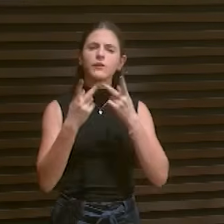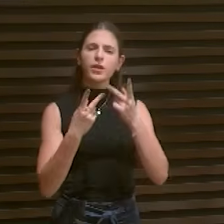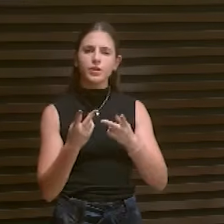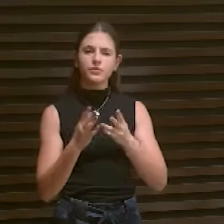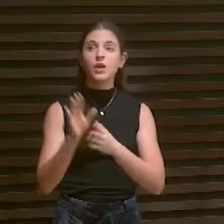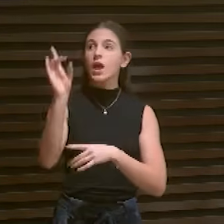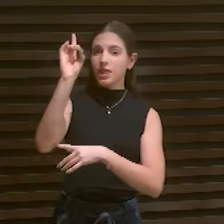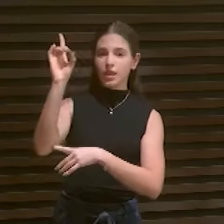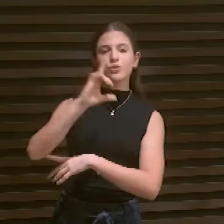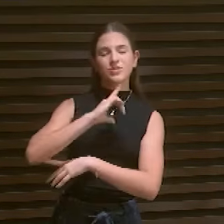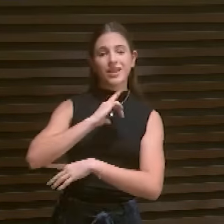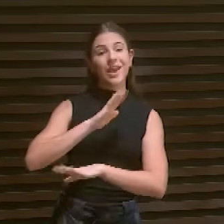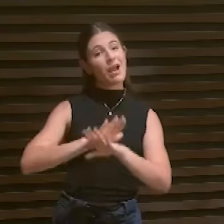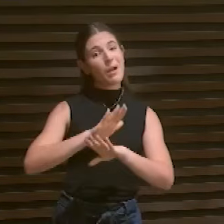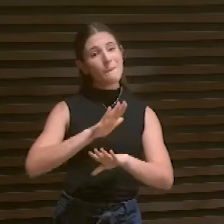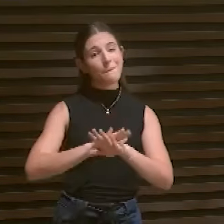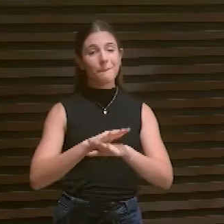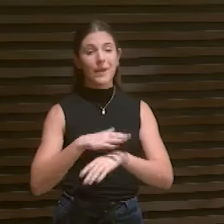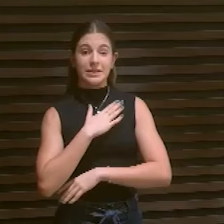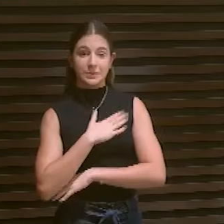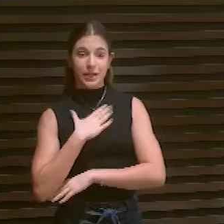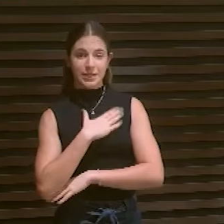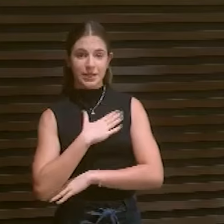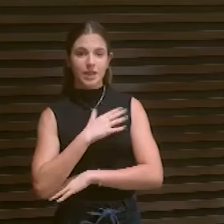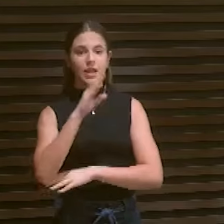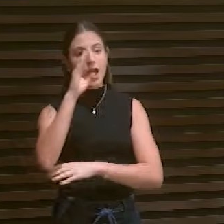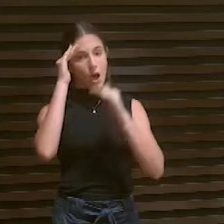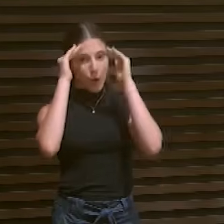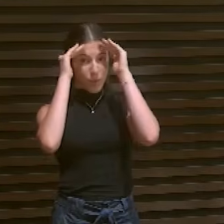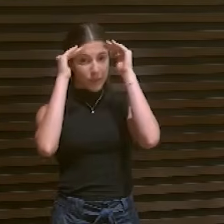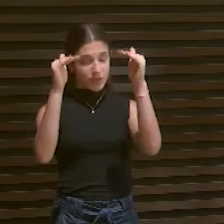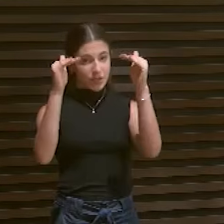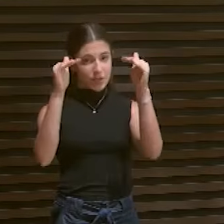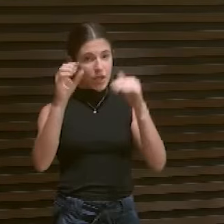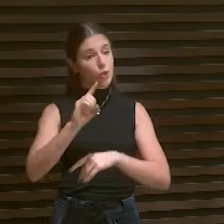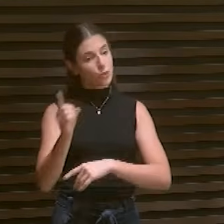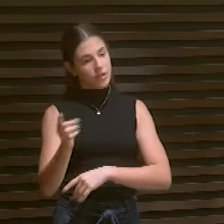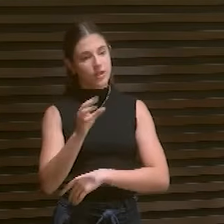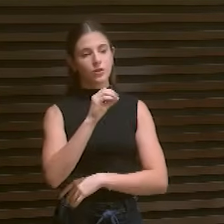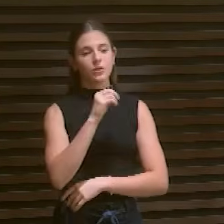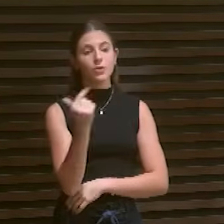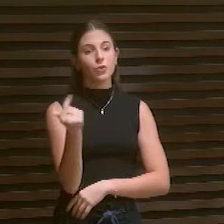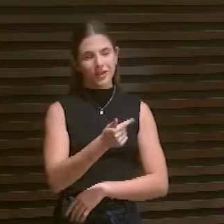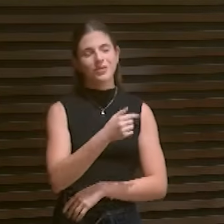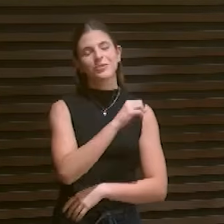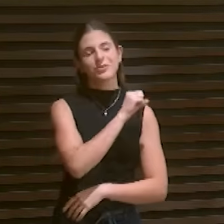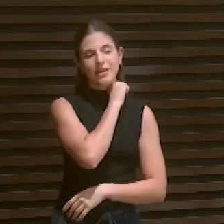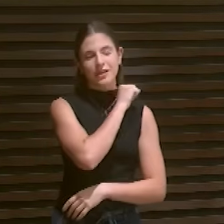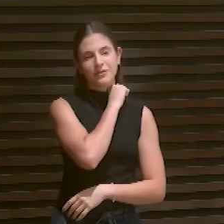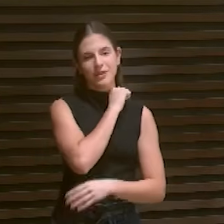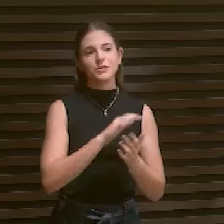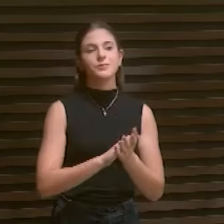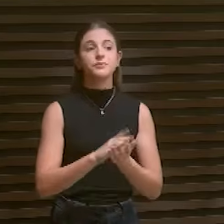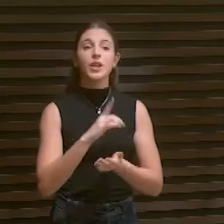tem mais prazer na obediência do que no sacrifício. E se ele tem